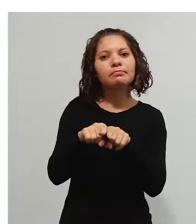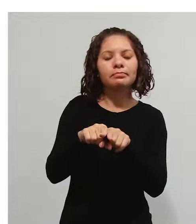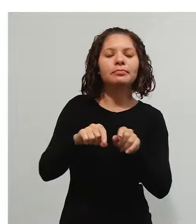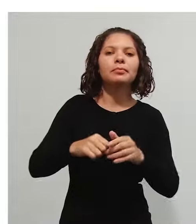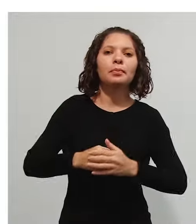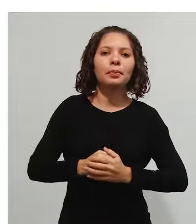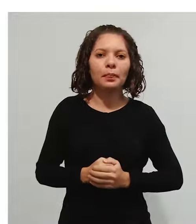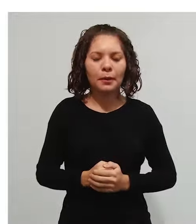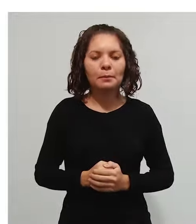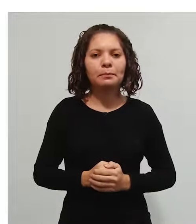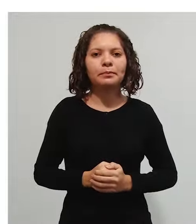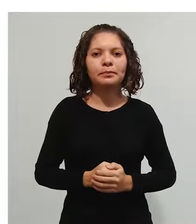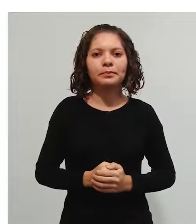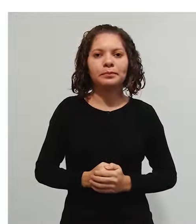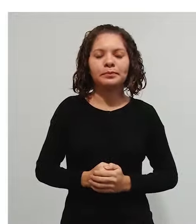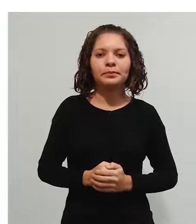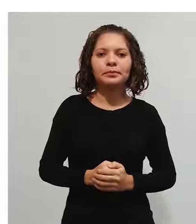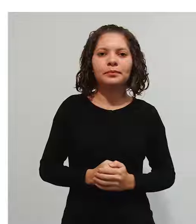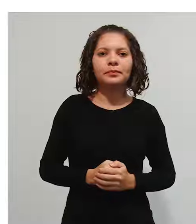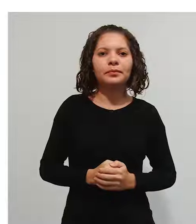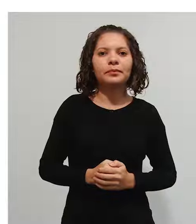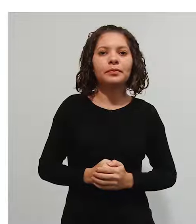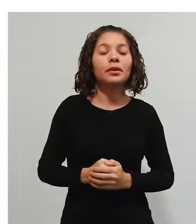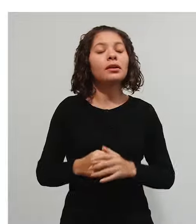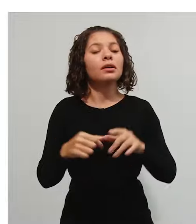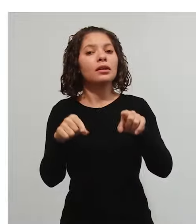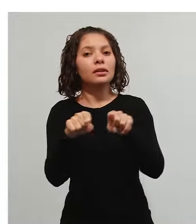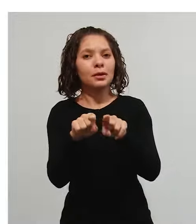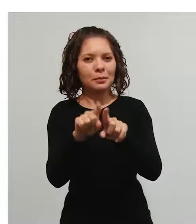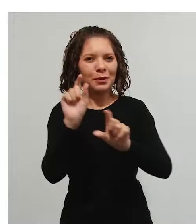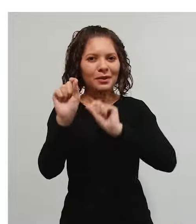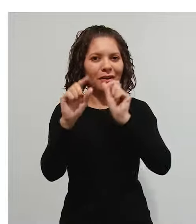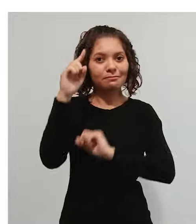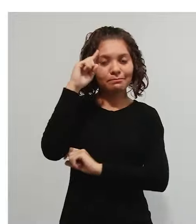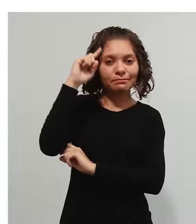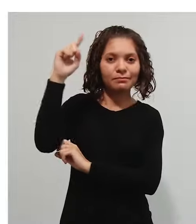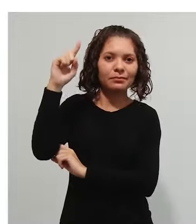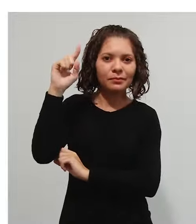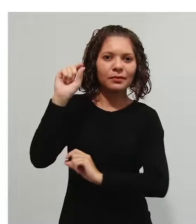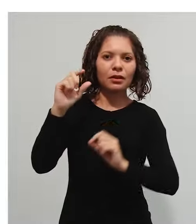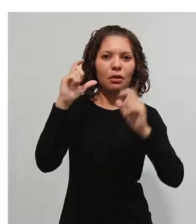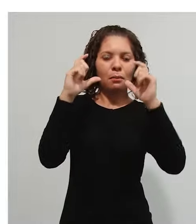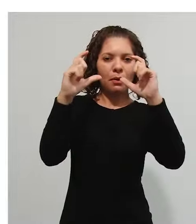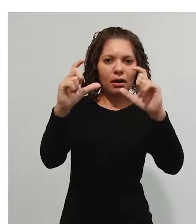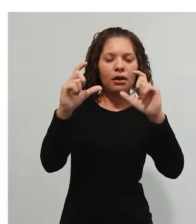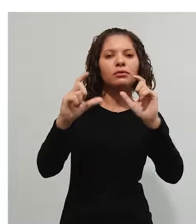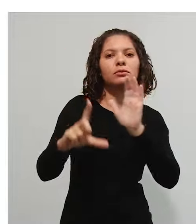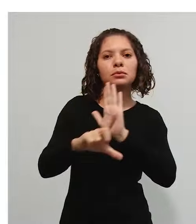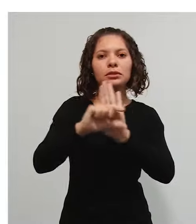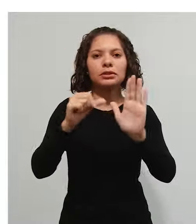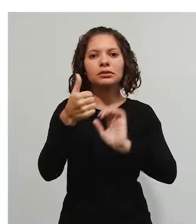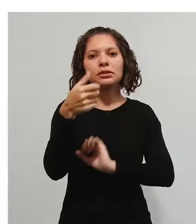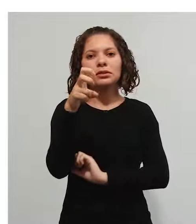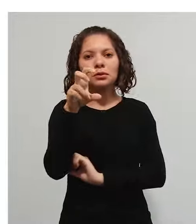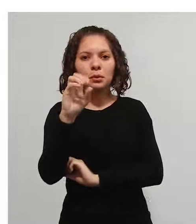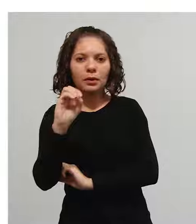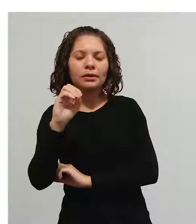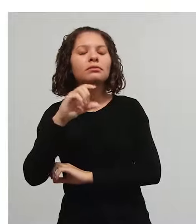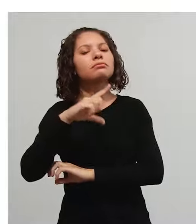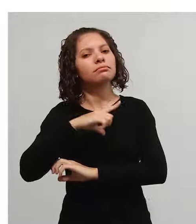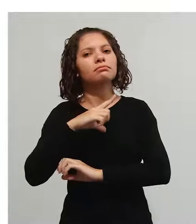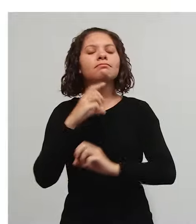leitura laser beleza e só para lembrar que nos parágrafos lá do artigo 150 tem a disposição de